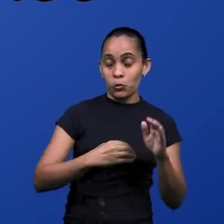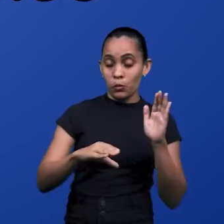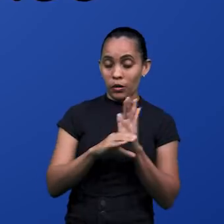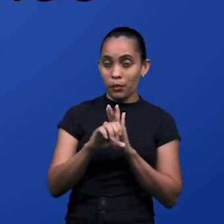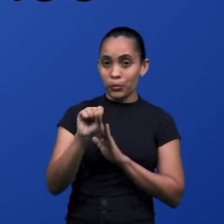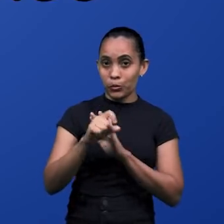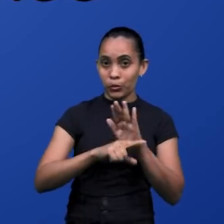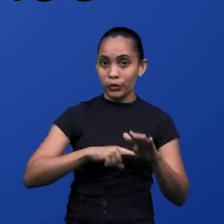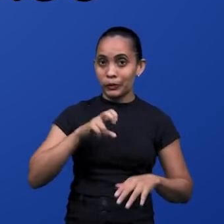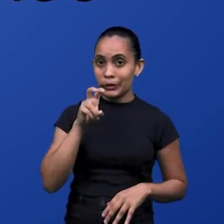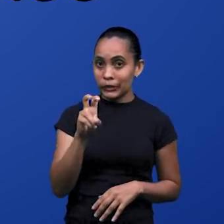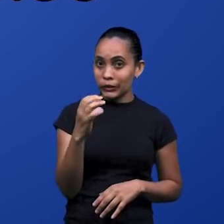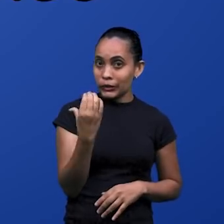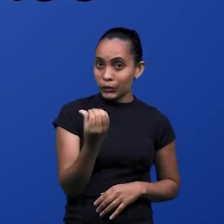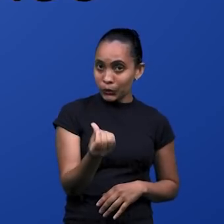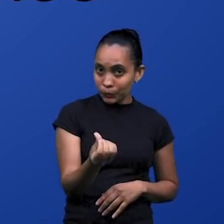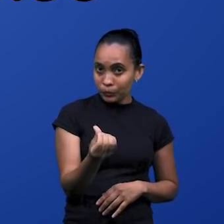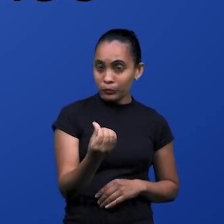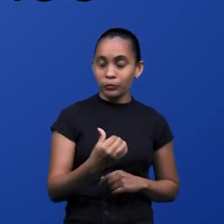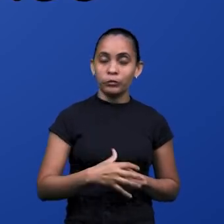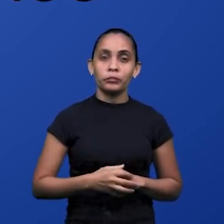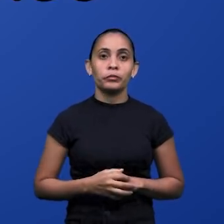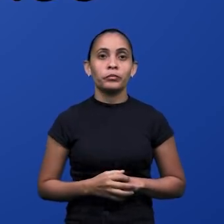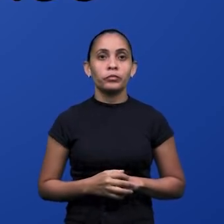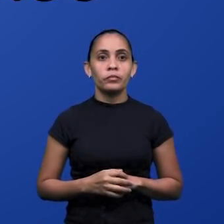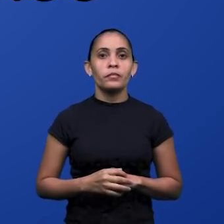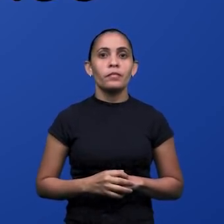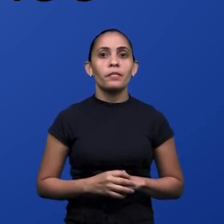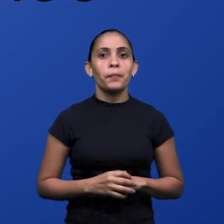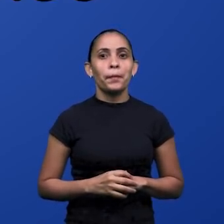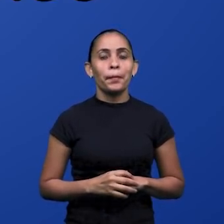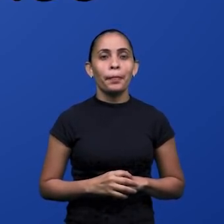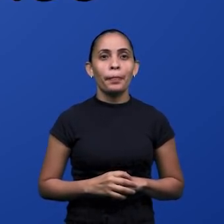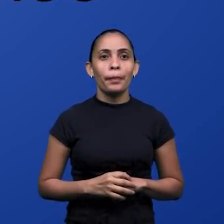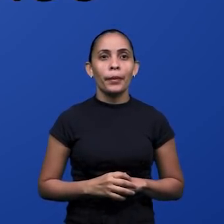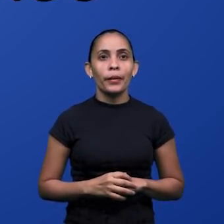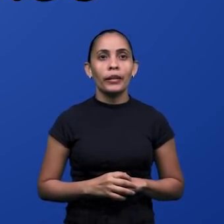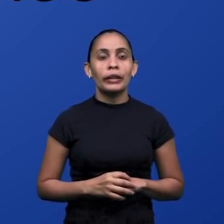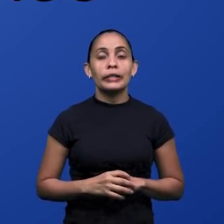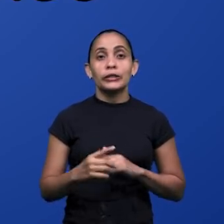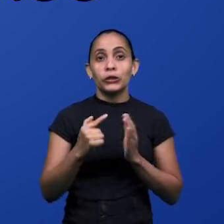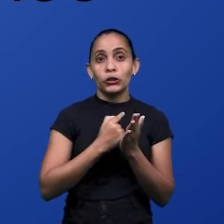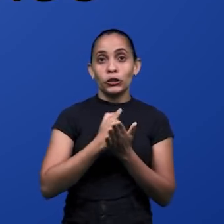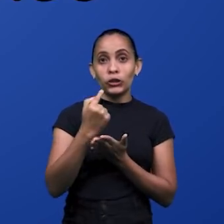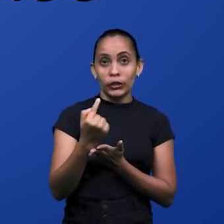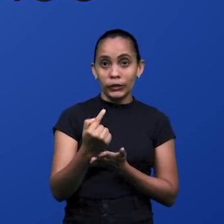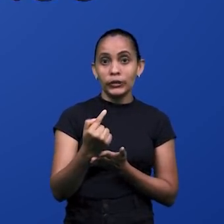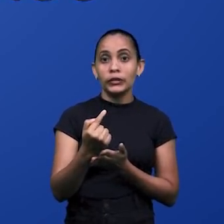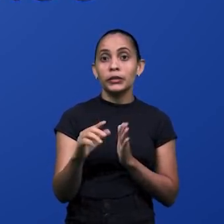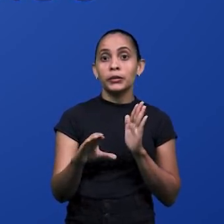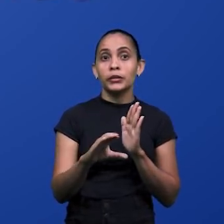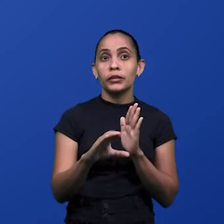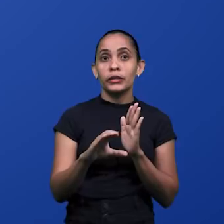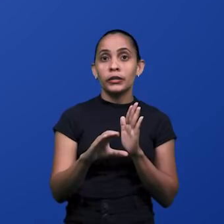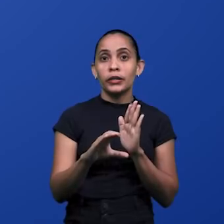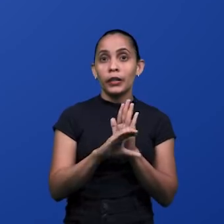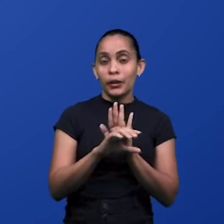João, capítulo 8, versos 56. Gênesis